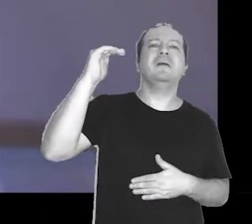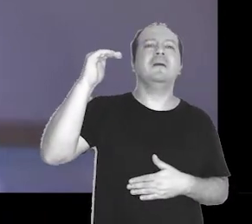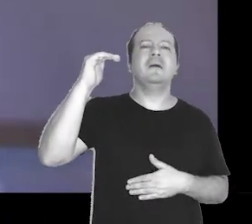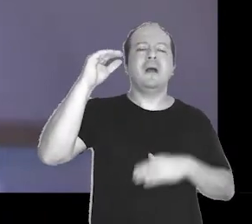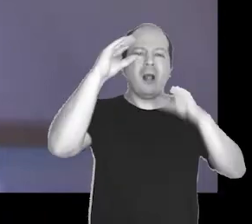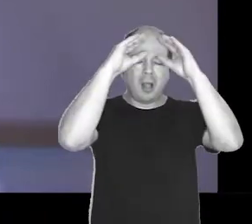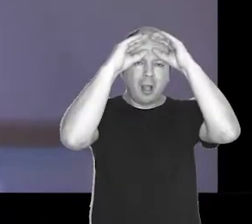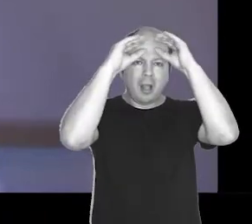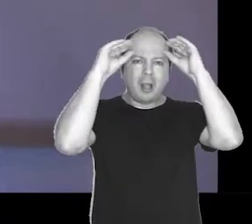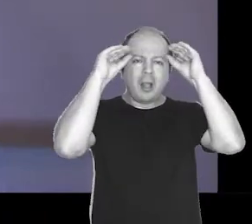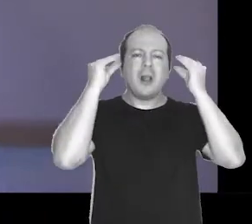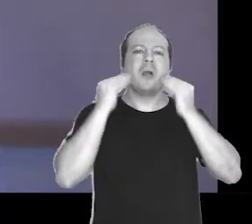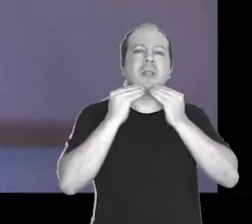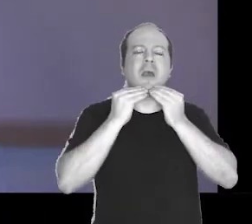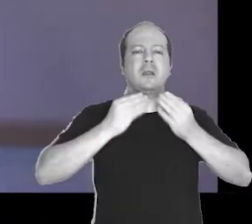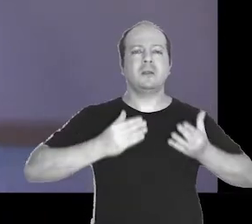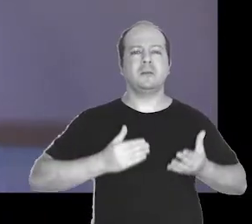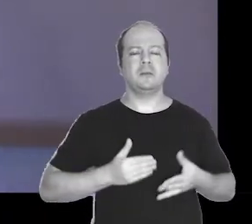Leonardo,